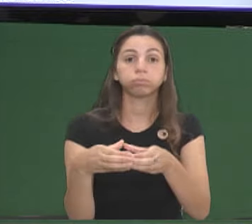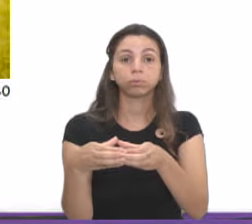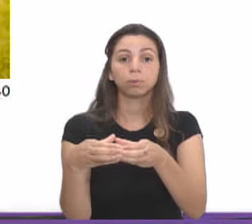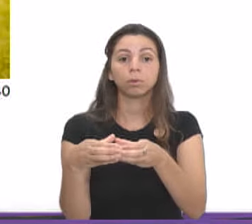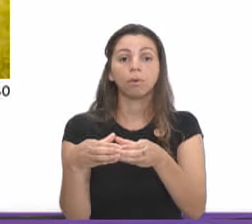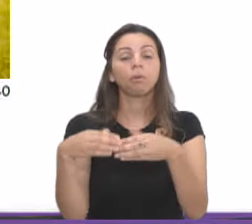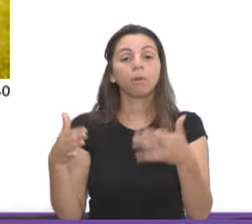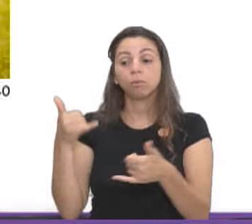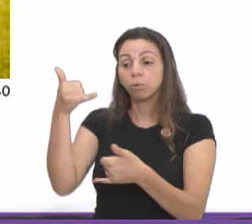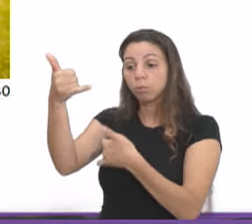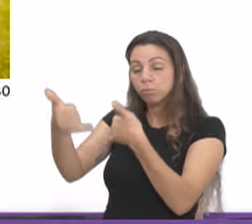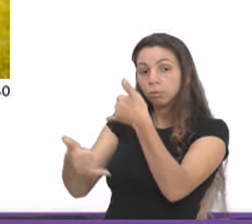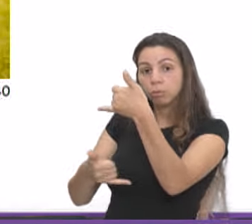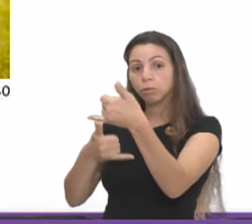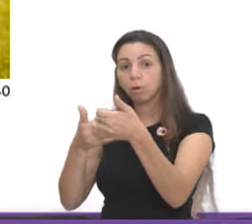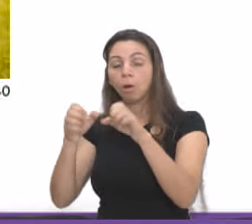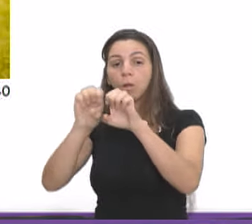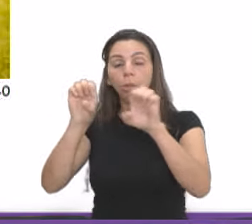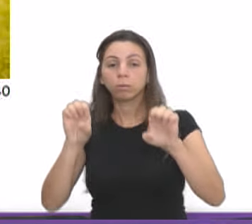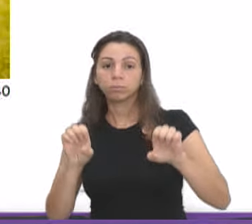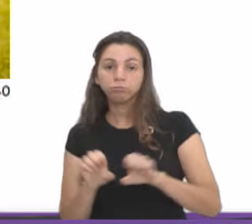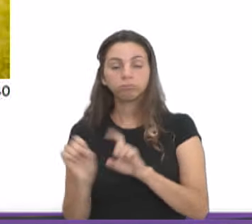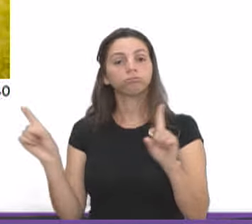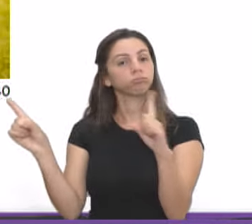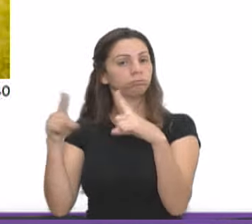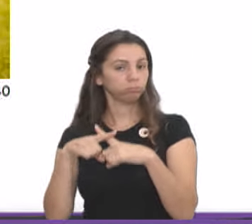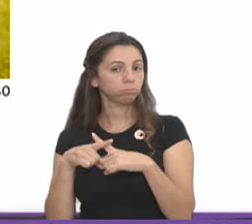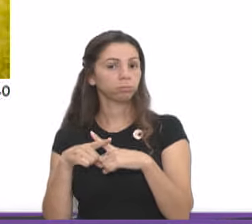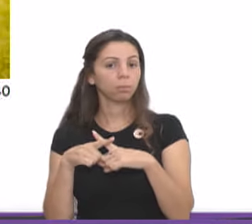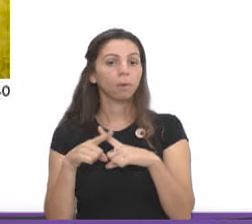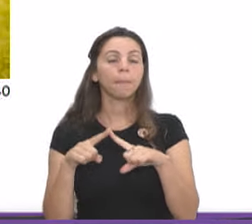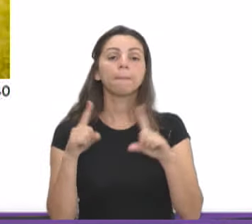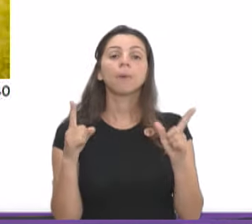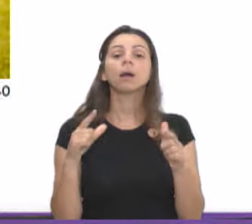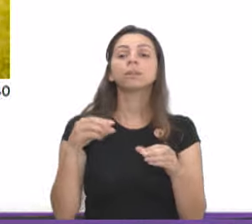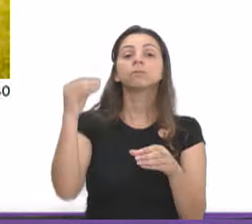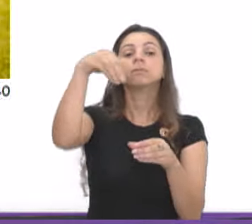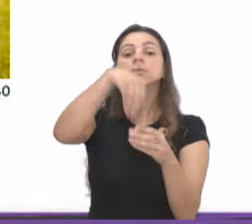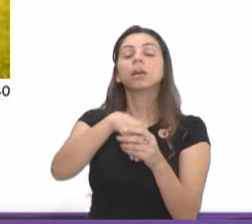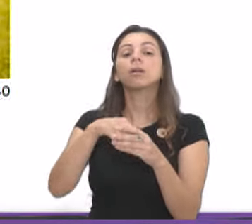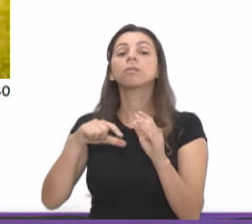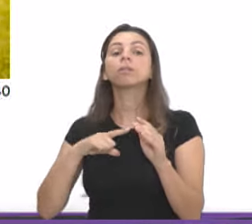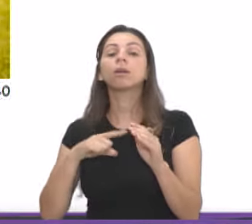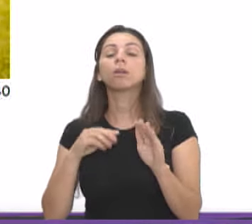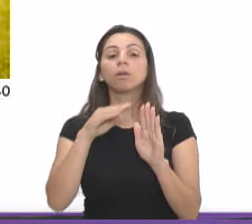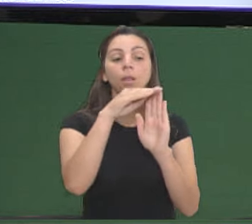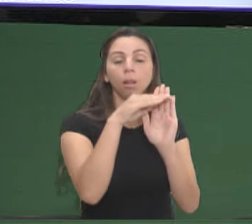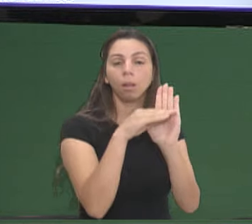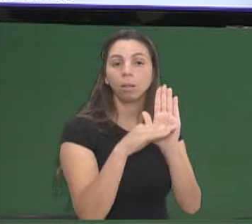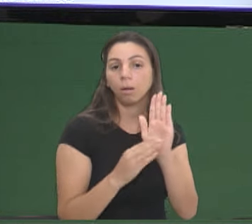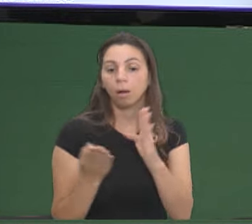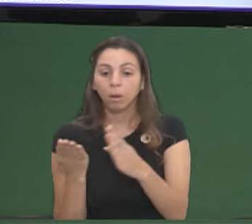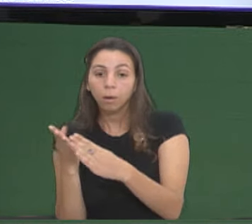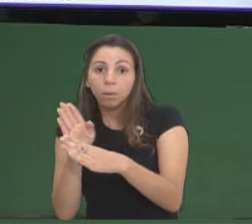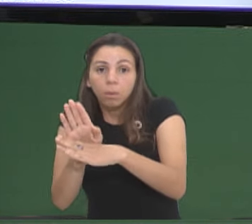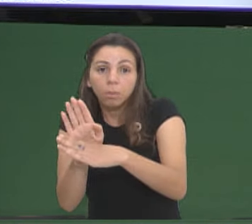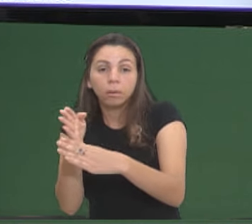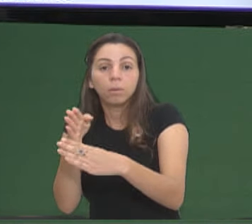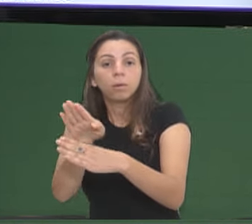são jogos com estruturas competitivas que contêm elementos de cooperação,